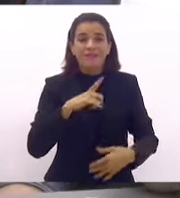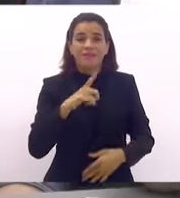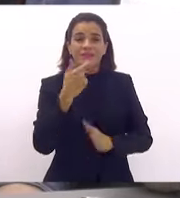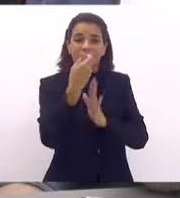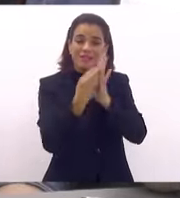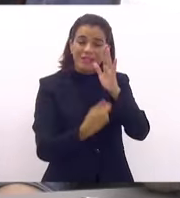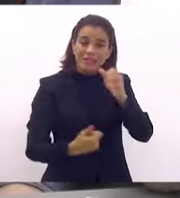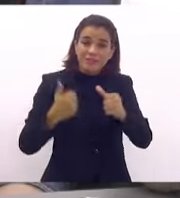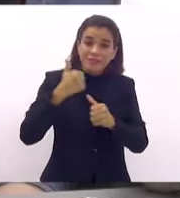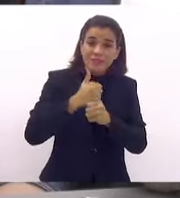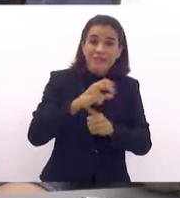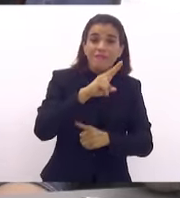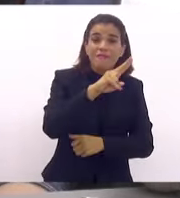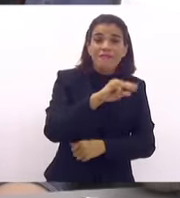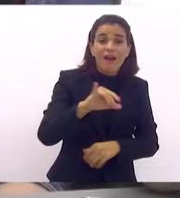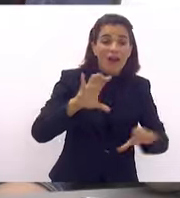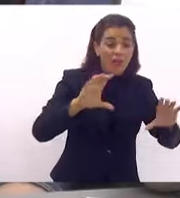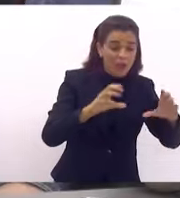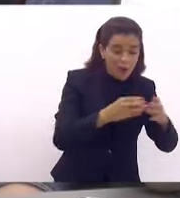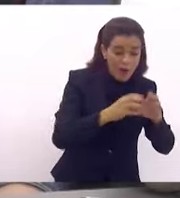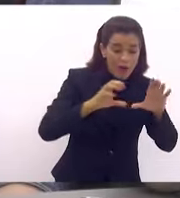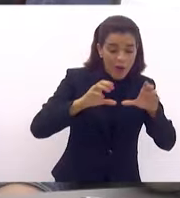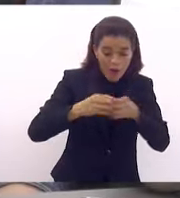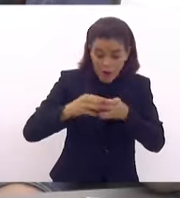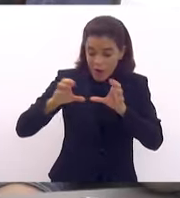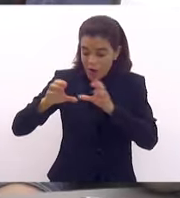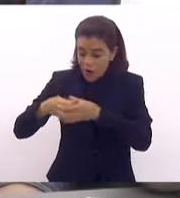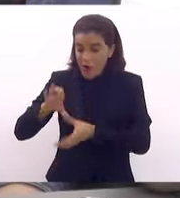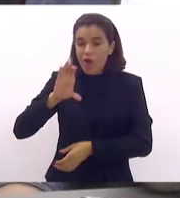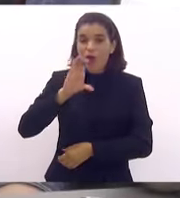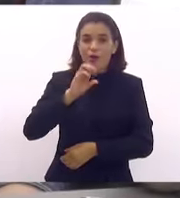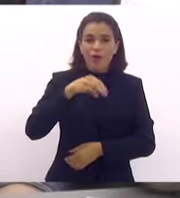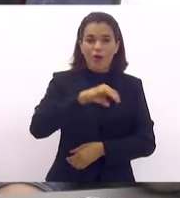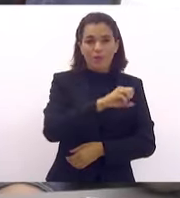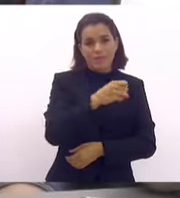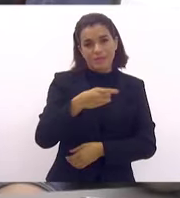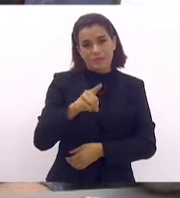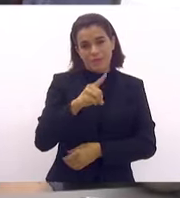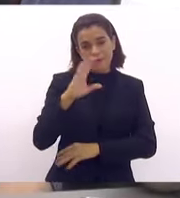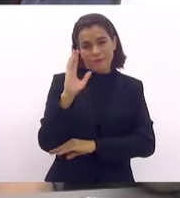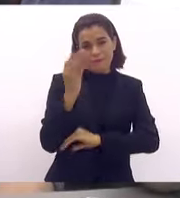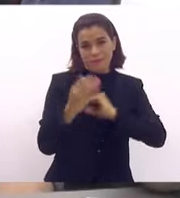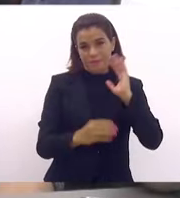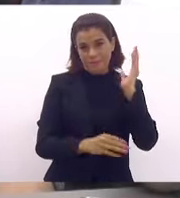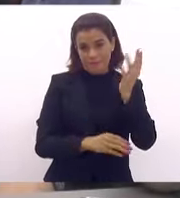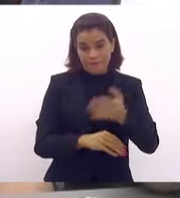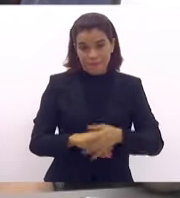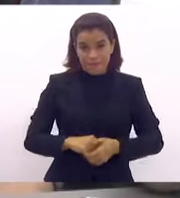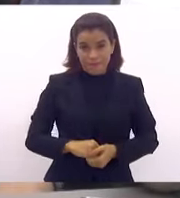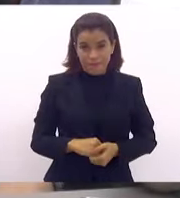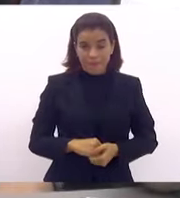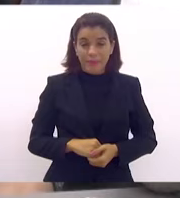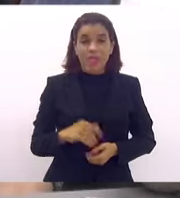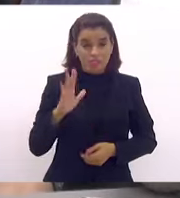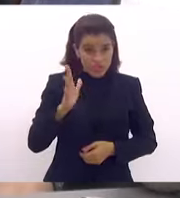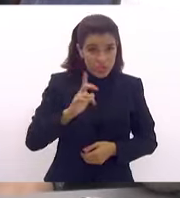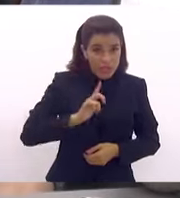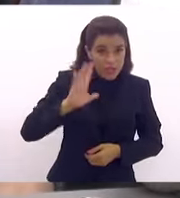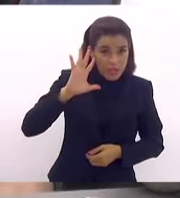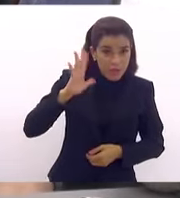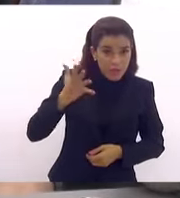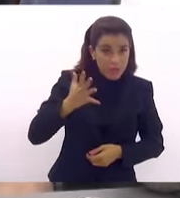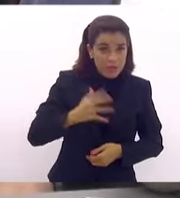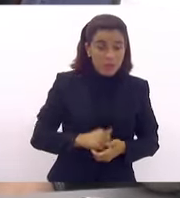vai passar na Comissão de Meio Ambiente. Outra coisa, eu queria só dizer, enquanto já tem uma decisão, então eu digo